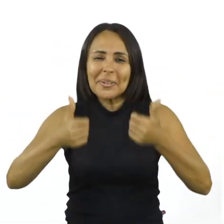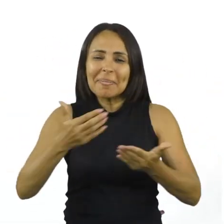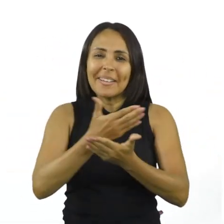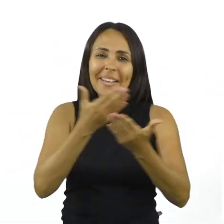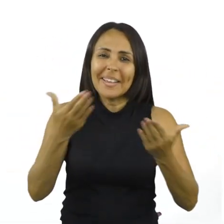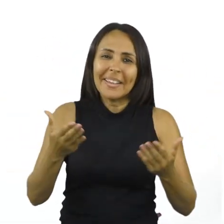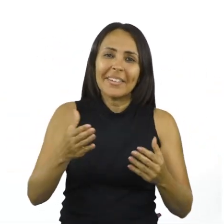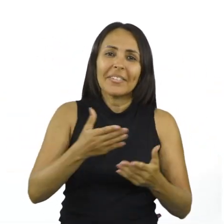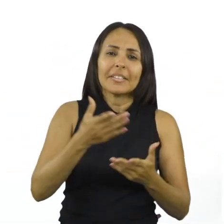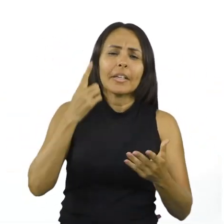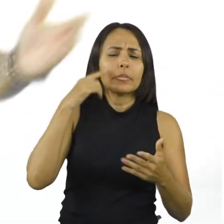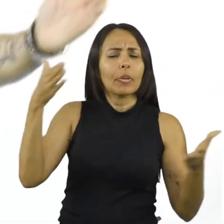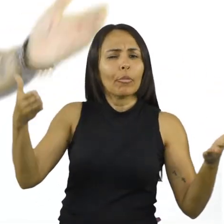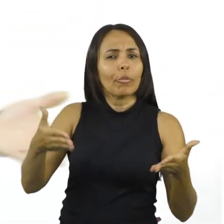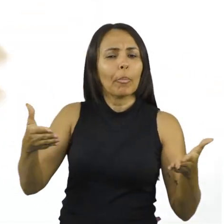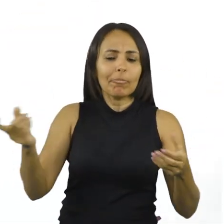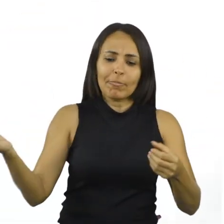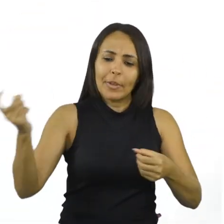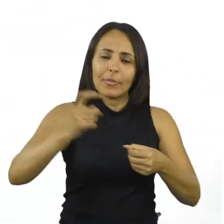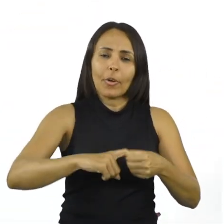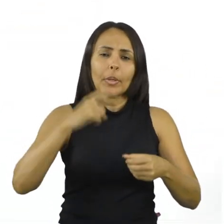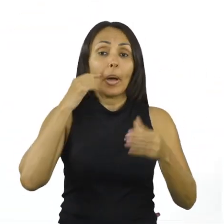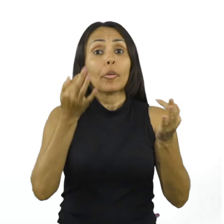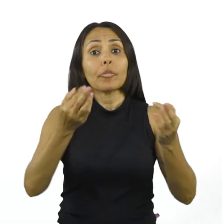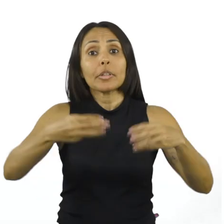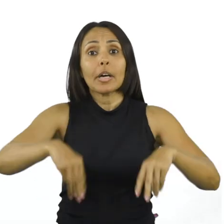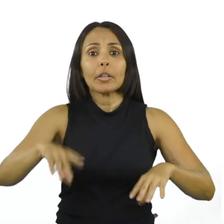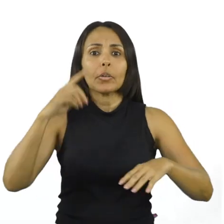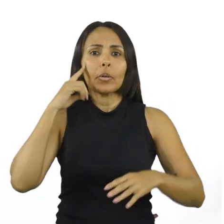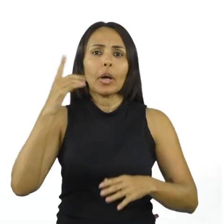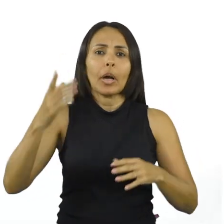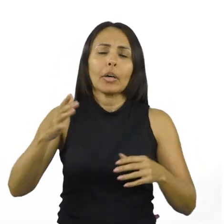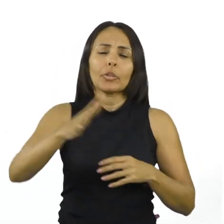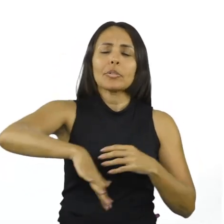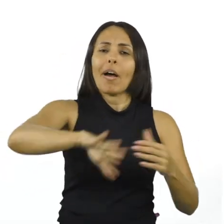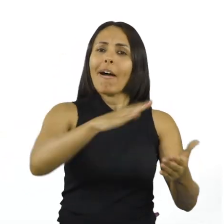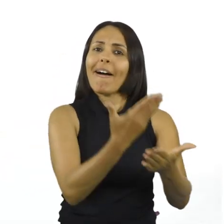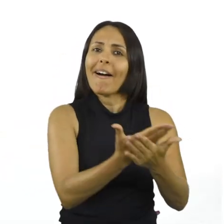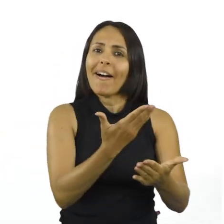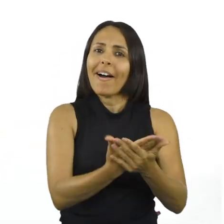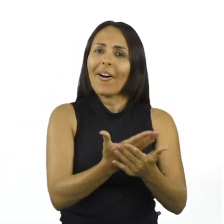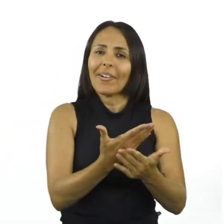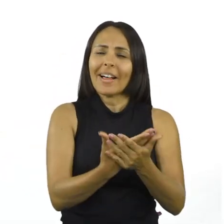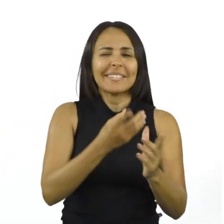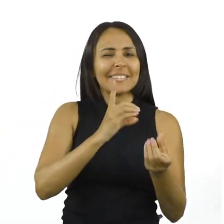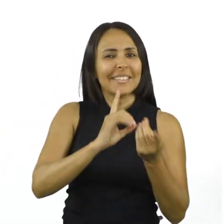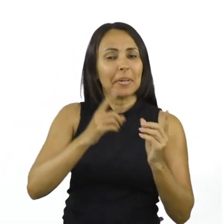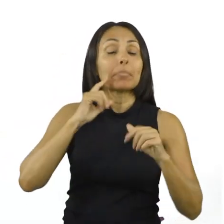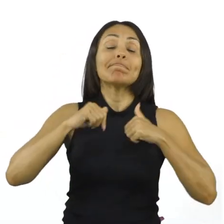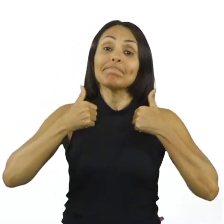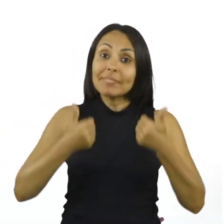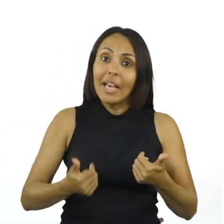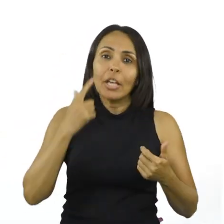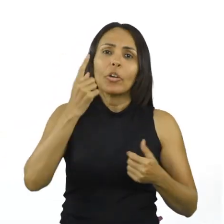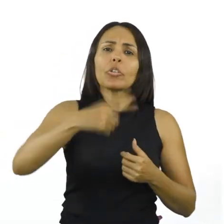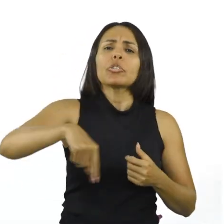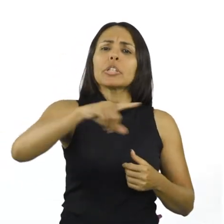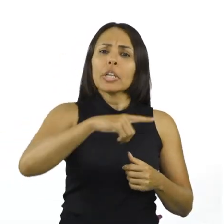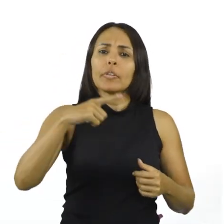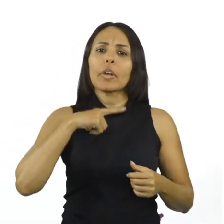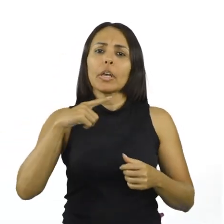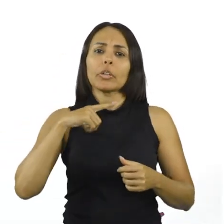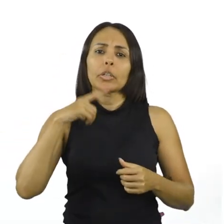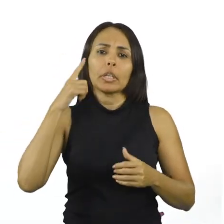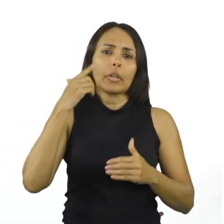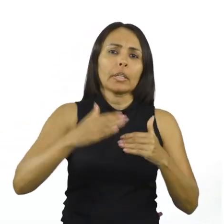Saudações, meus pequenos gafanhotos! Estamos de volta para finalizar o nosso ciclo de aula de dinâmica. Pois é, nós já tivemos